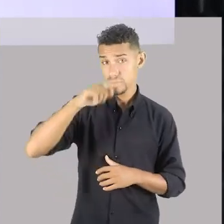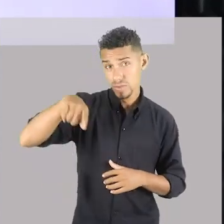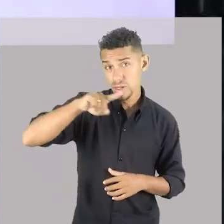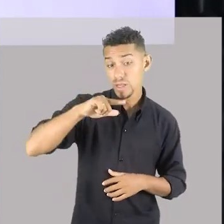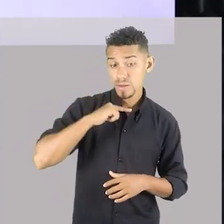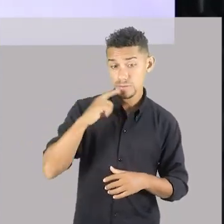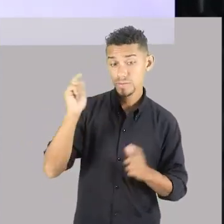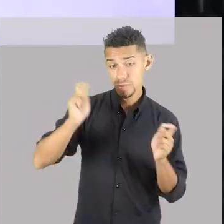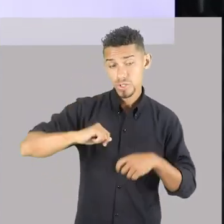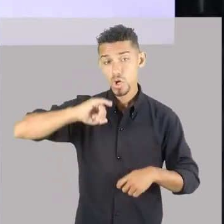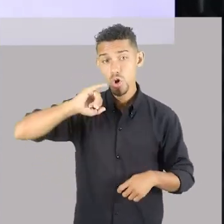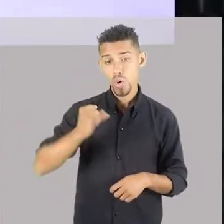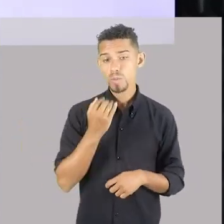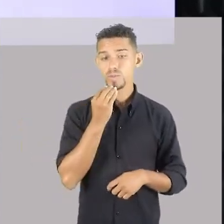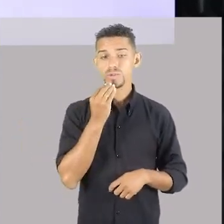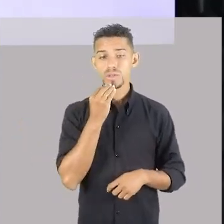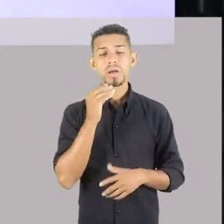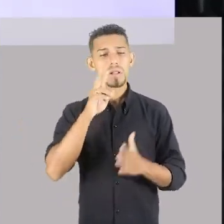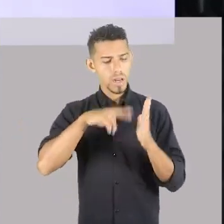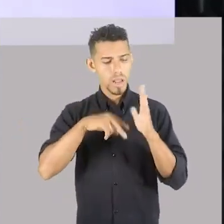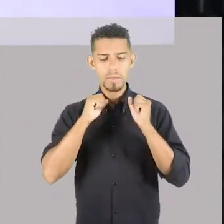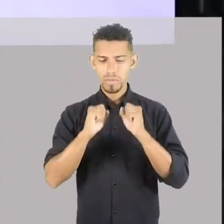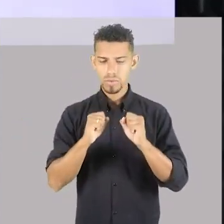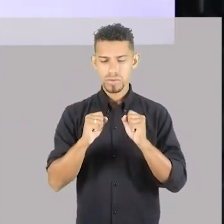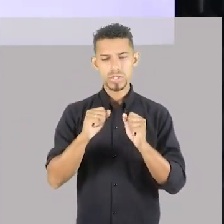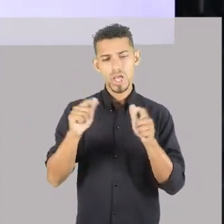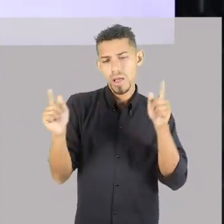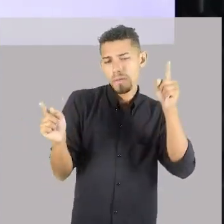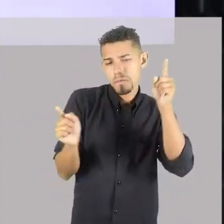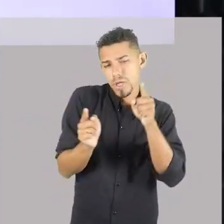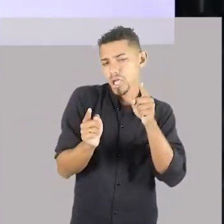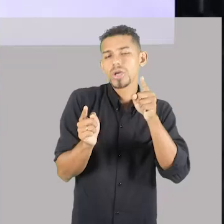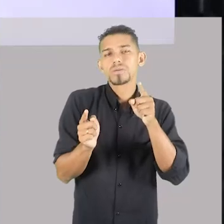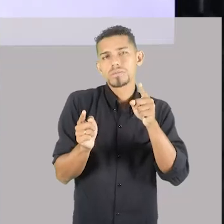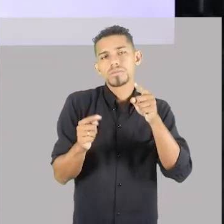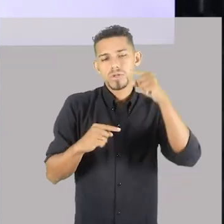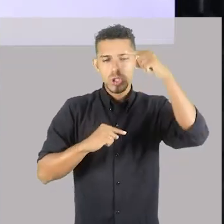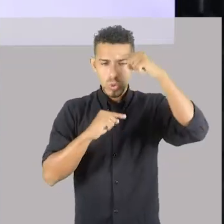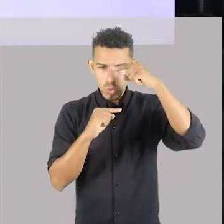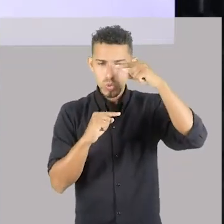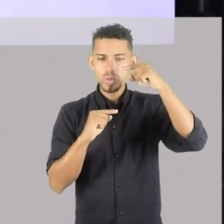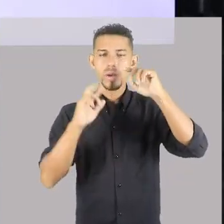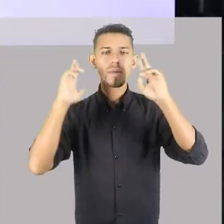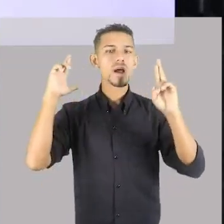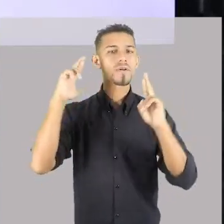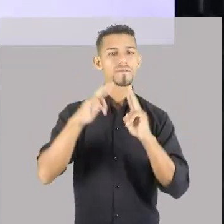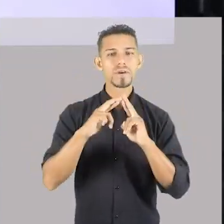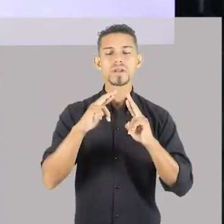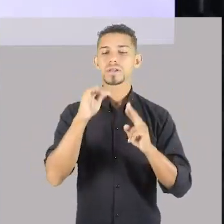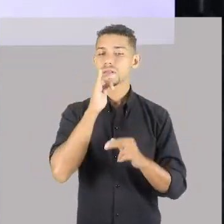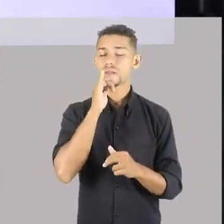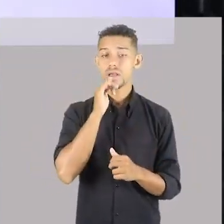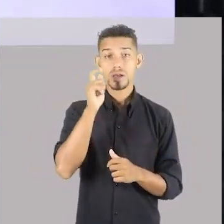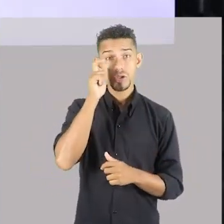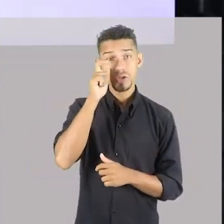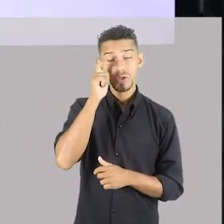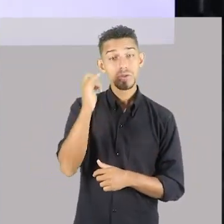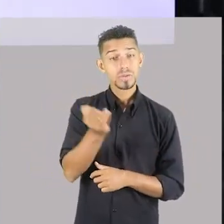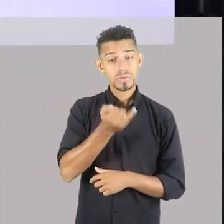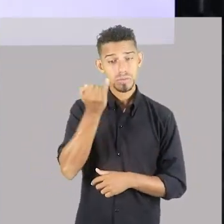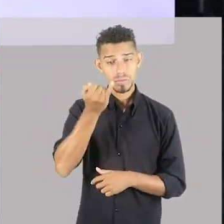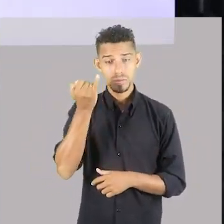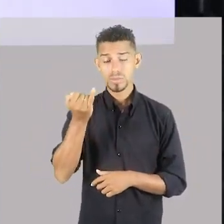tiverem depois a oportunidade, leiam. É pequena, é um conto, né? Fazendo uma referência aí bem interessante